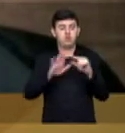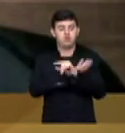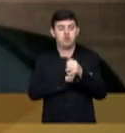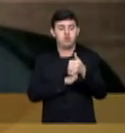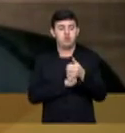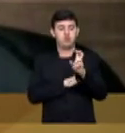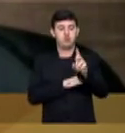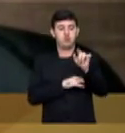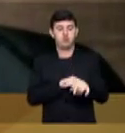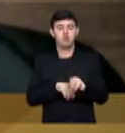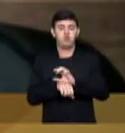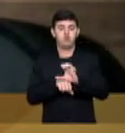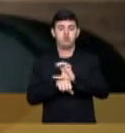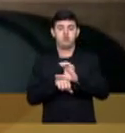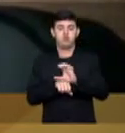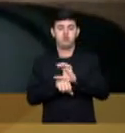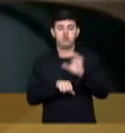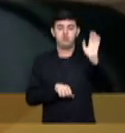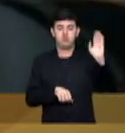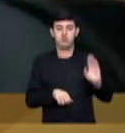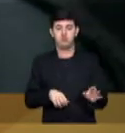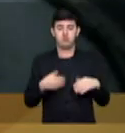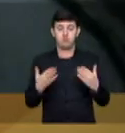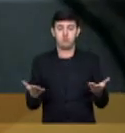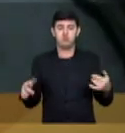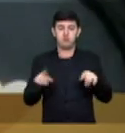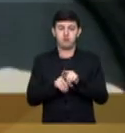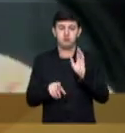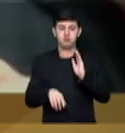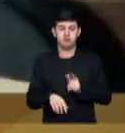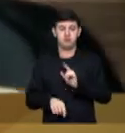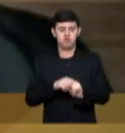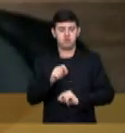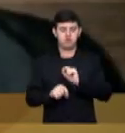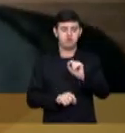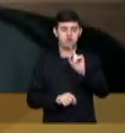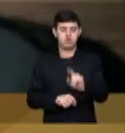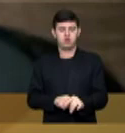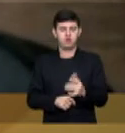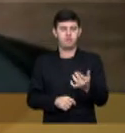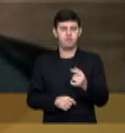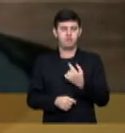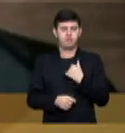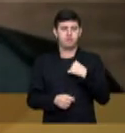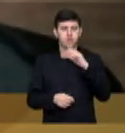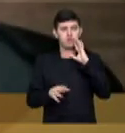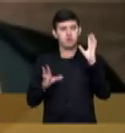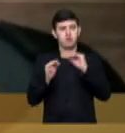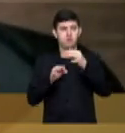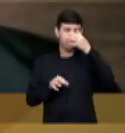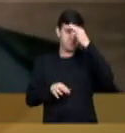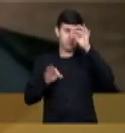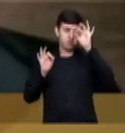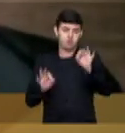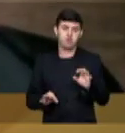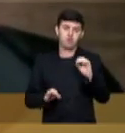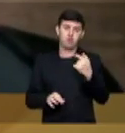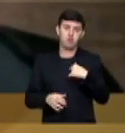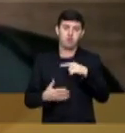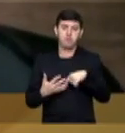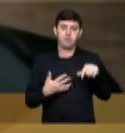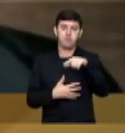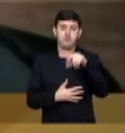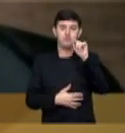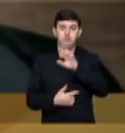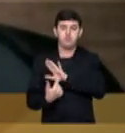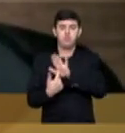da Constituição da República. A presunção contra a preempção ou preferência